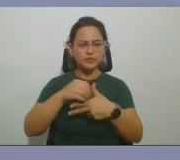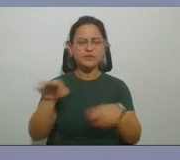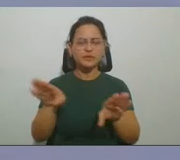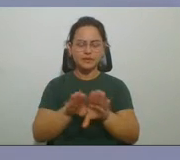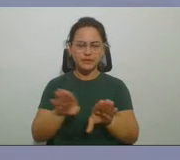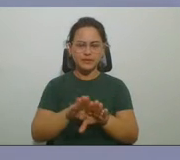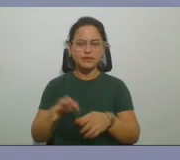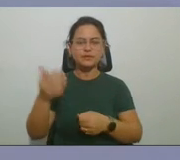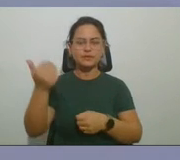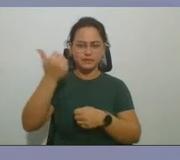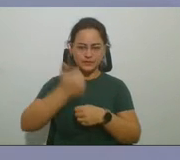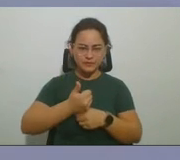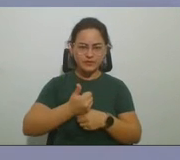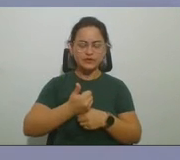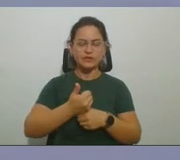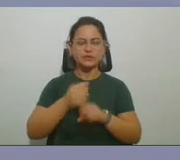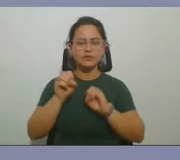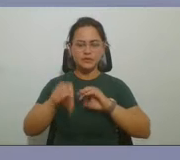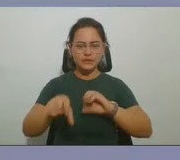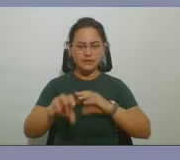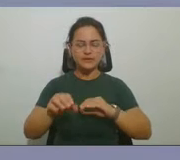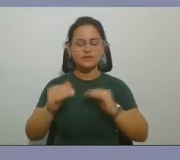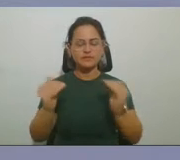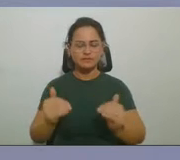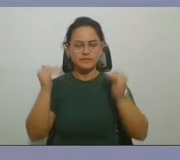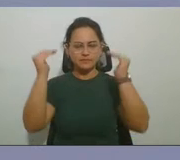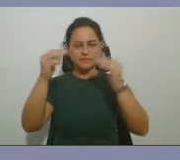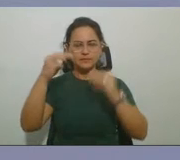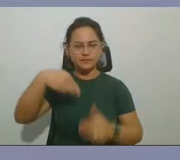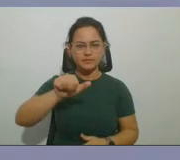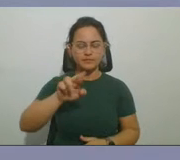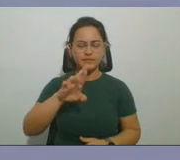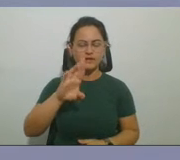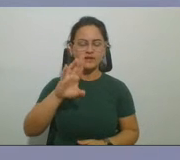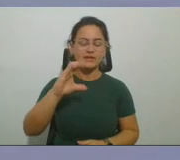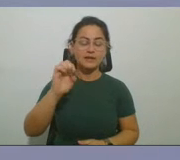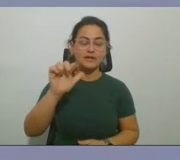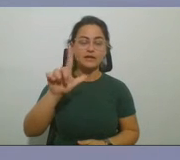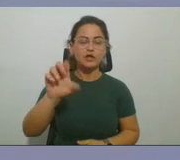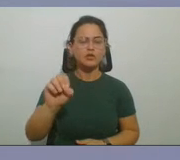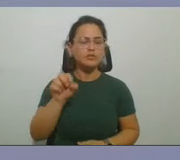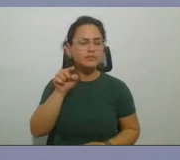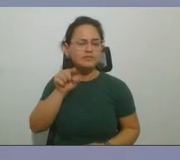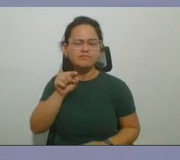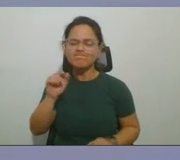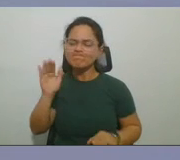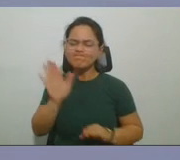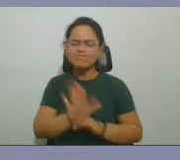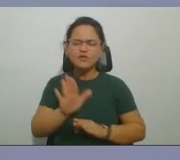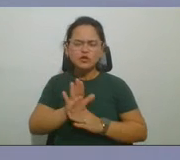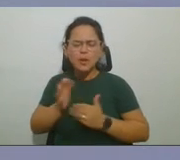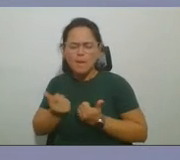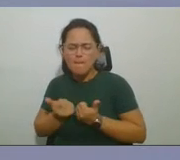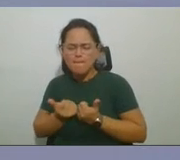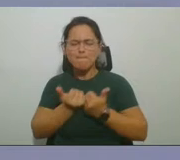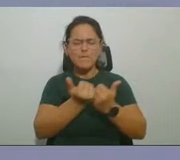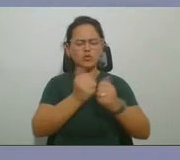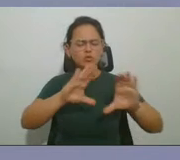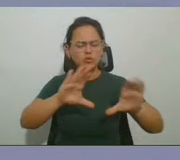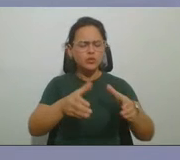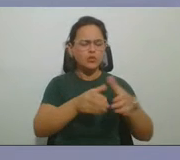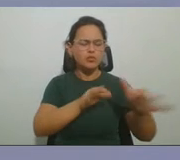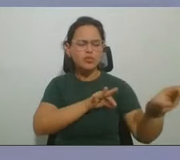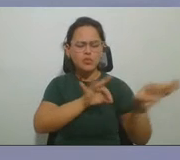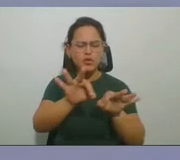ensino de graduação, professor Marcelo Feldhaus, que foi o ponto de apoio importante para a comissão organizadora,